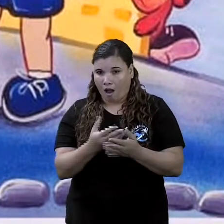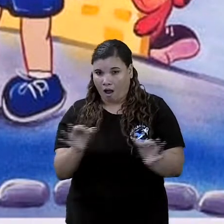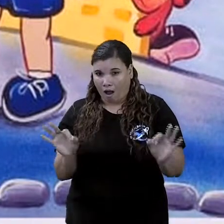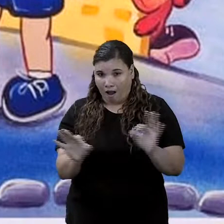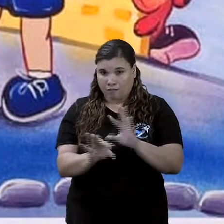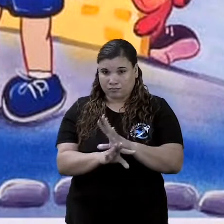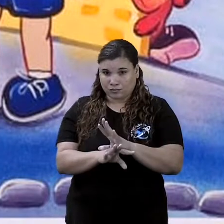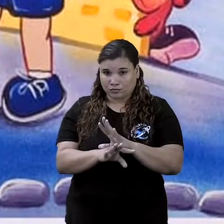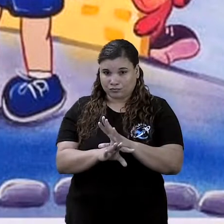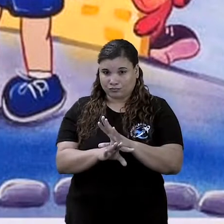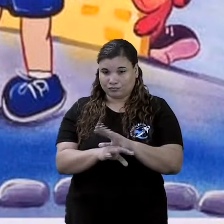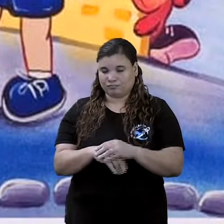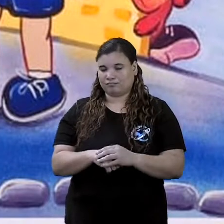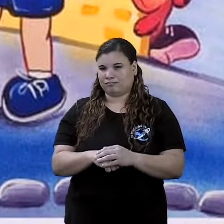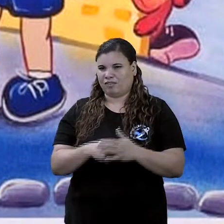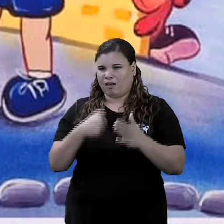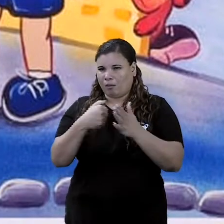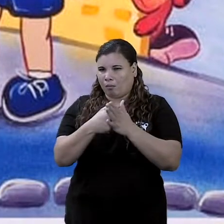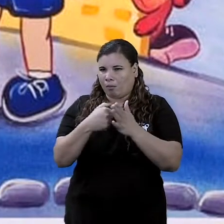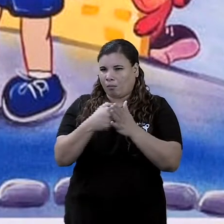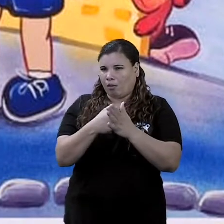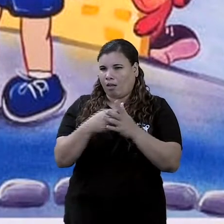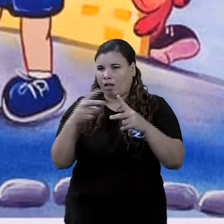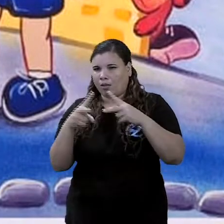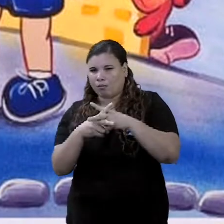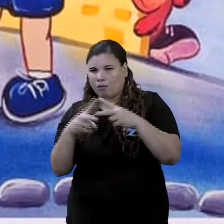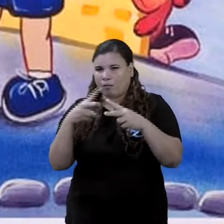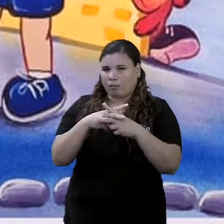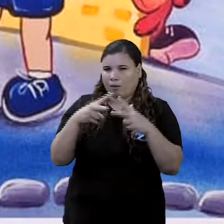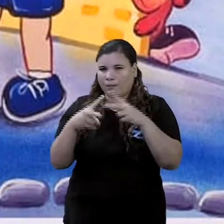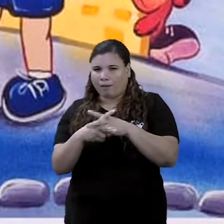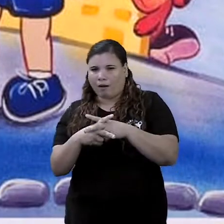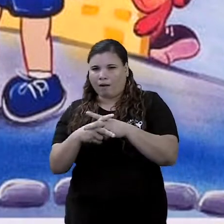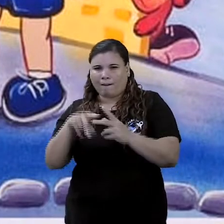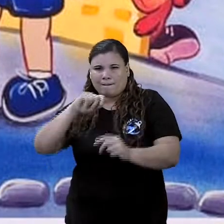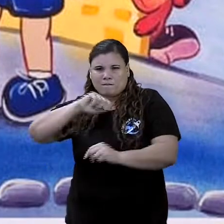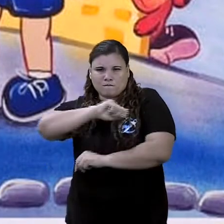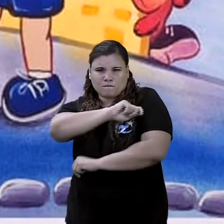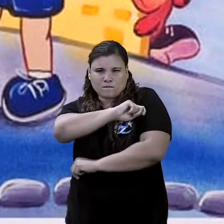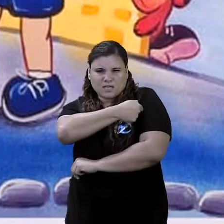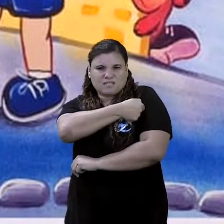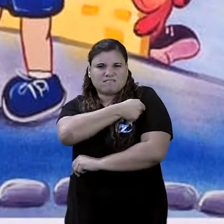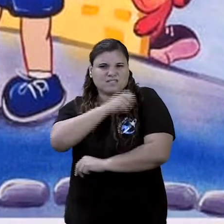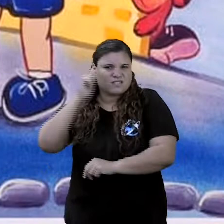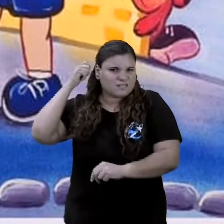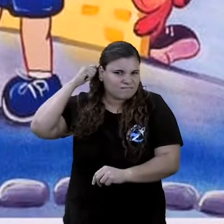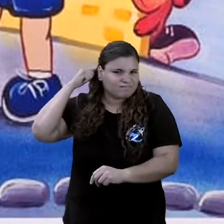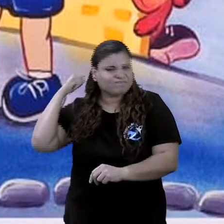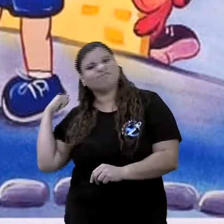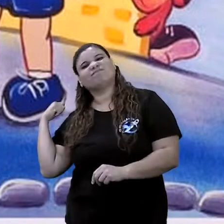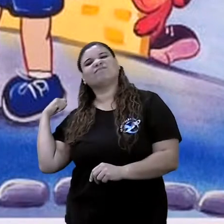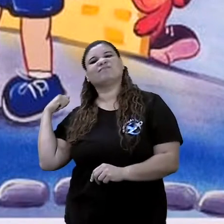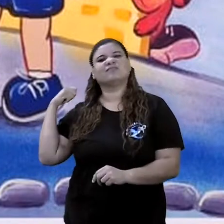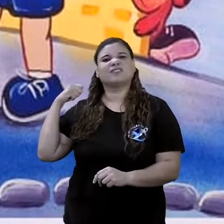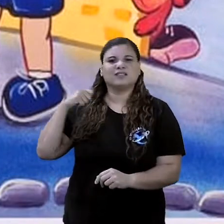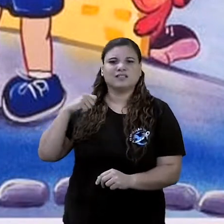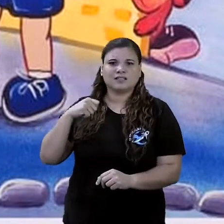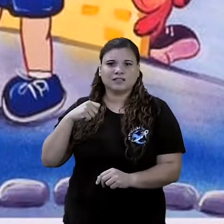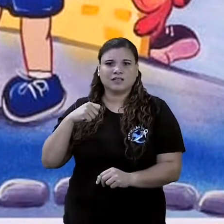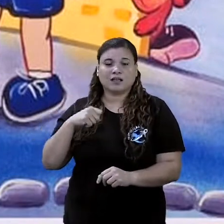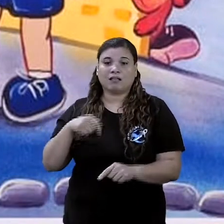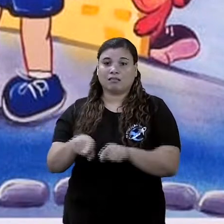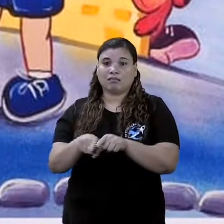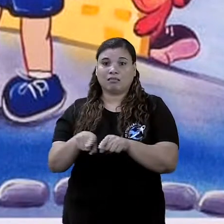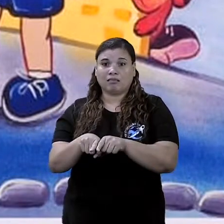com a canela doendo. Às vezes, levava beliscão, puxão de cabelo e até